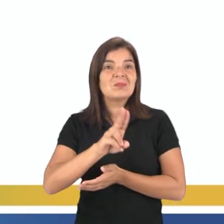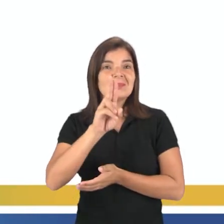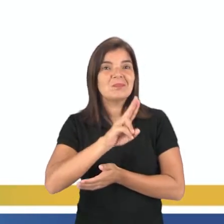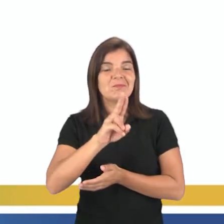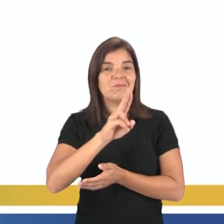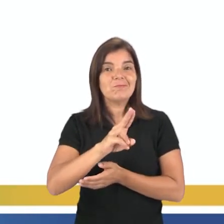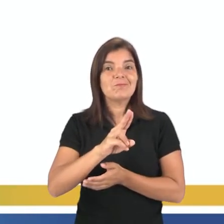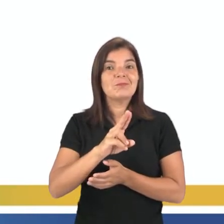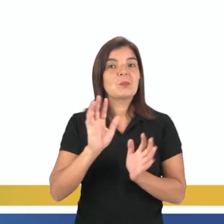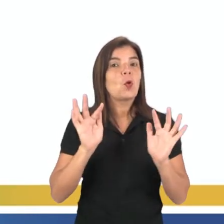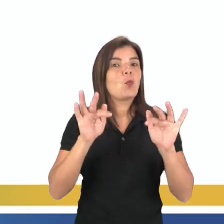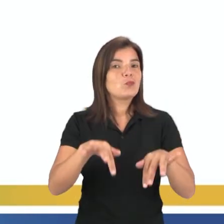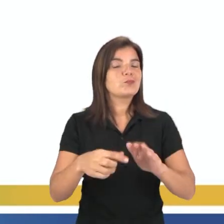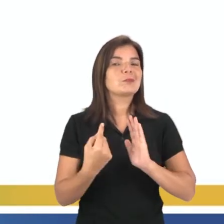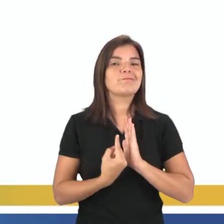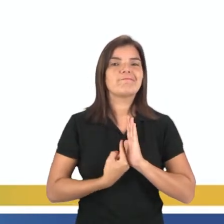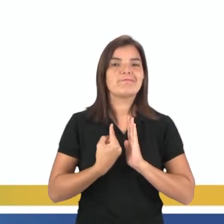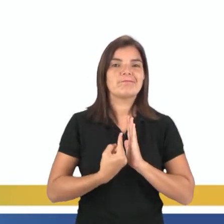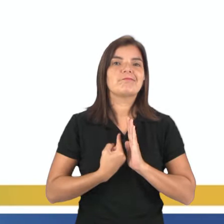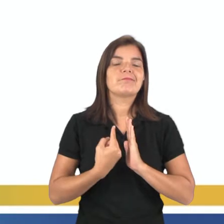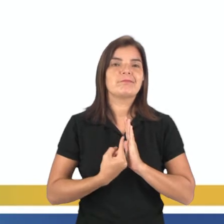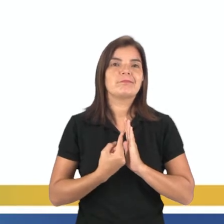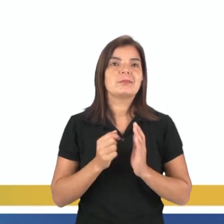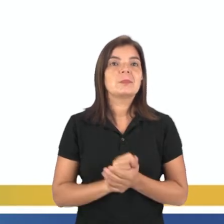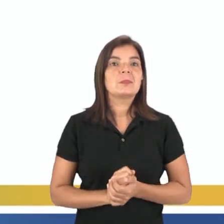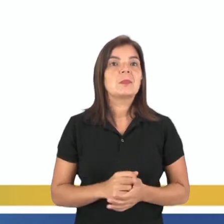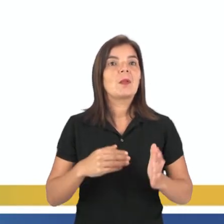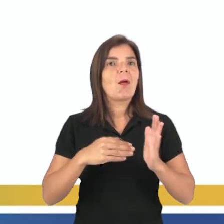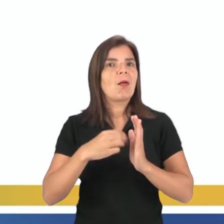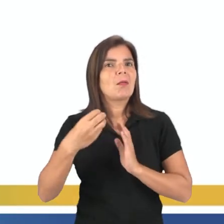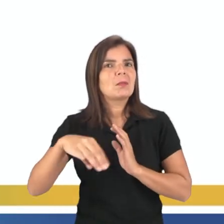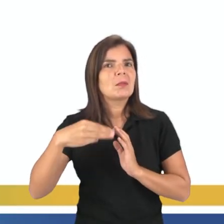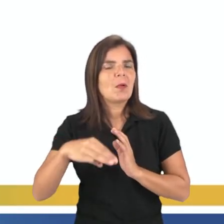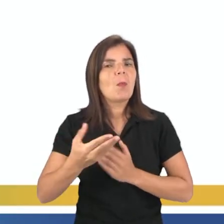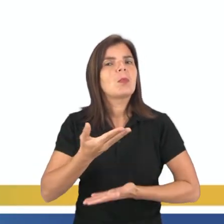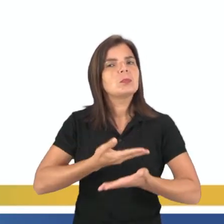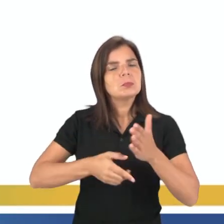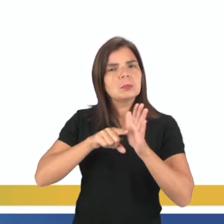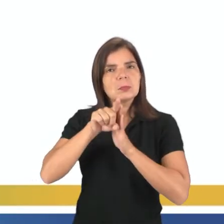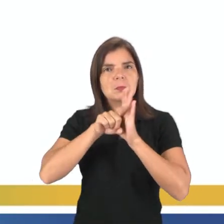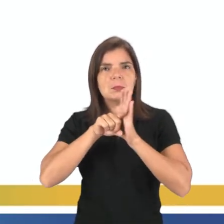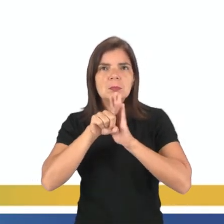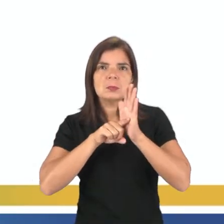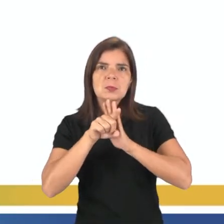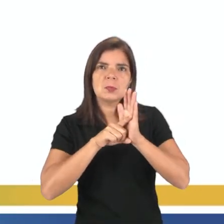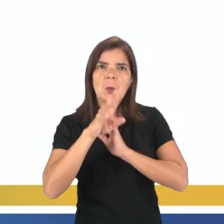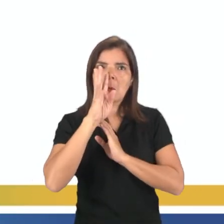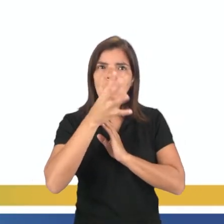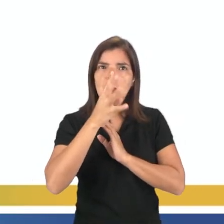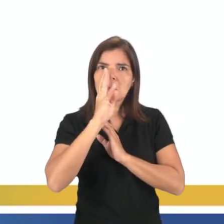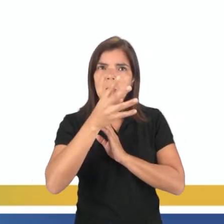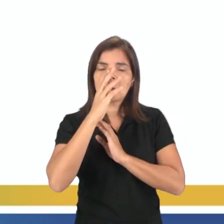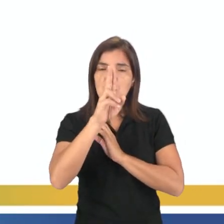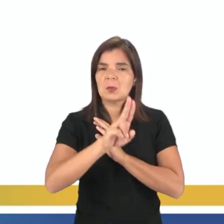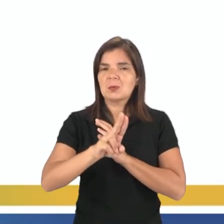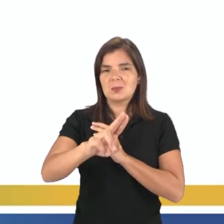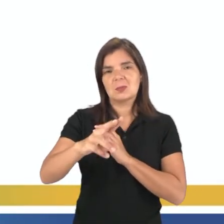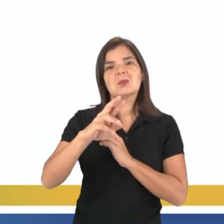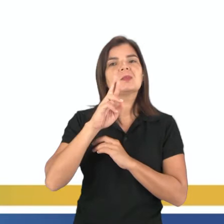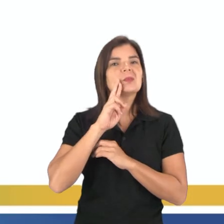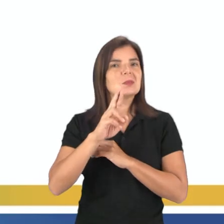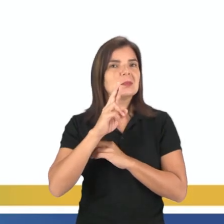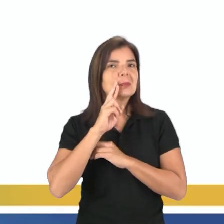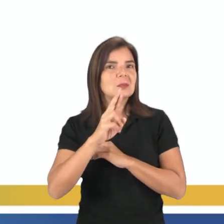para defender o fim do isolamento. Até matemático que participa da pesquisa criticou o uso indevido